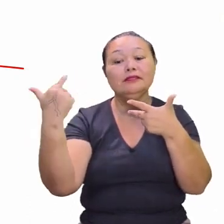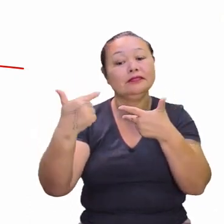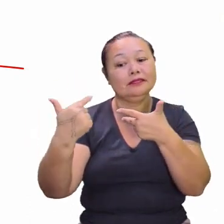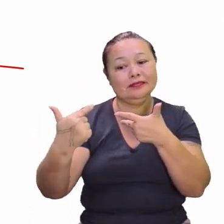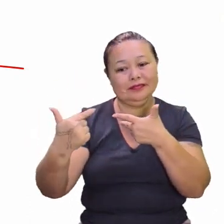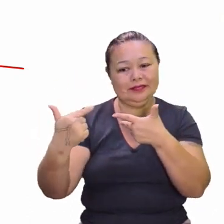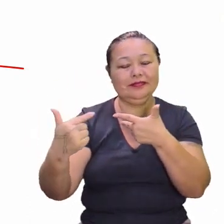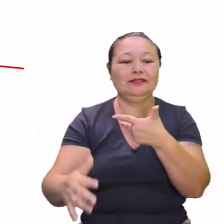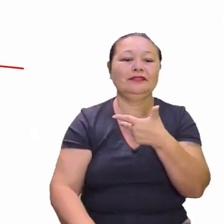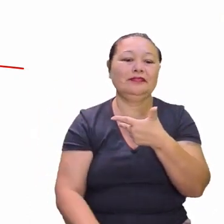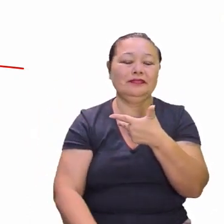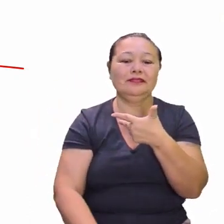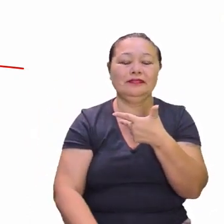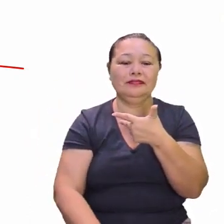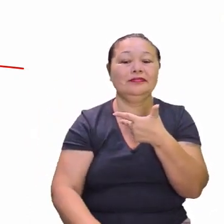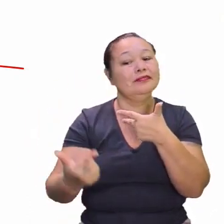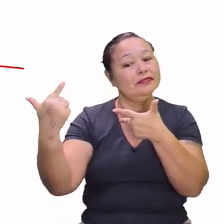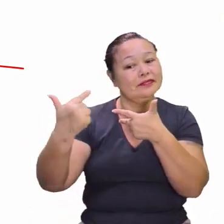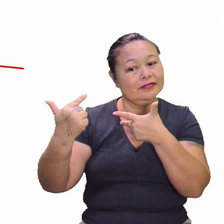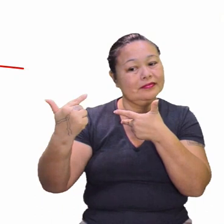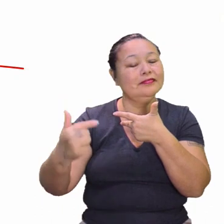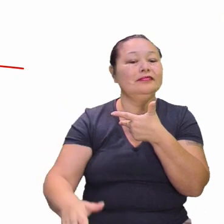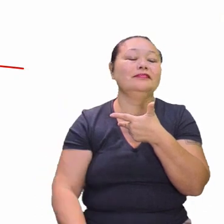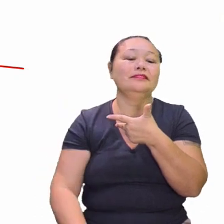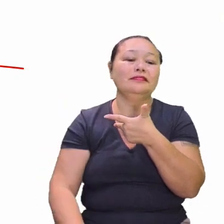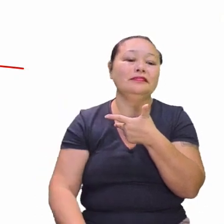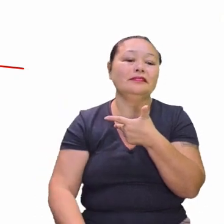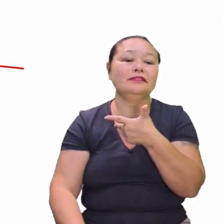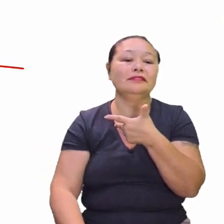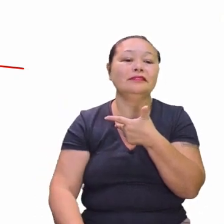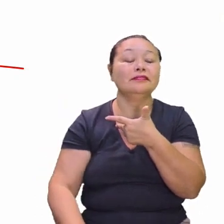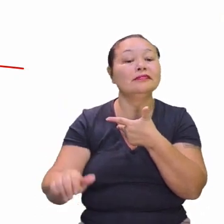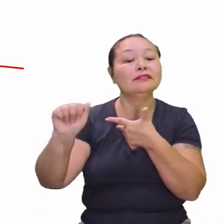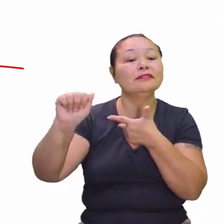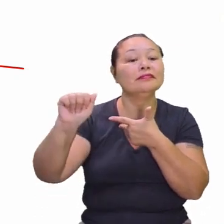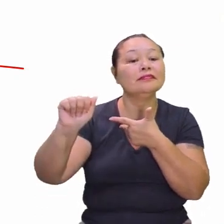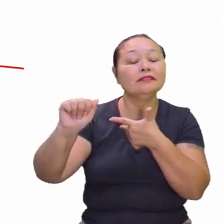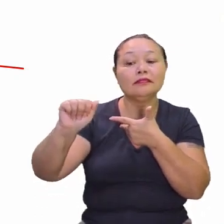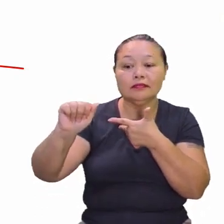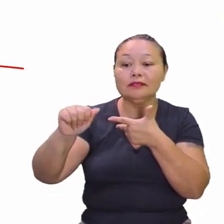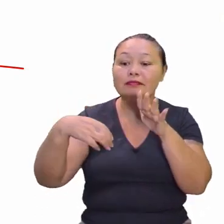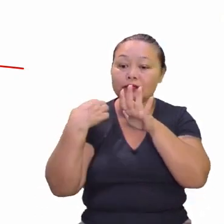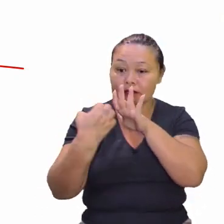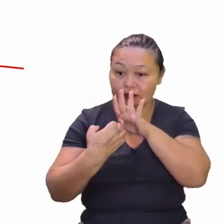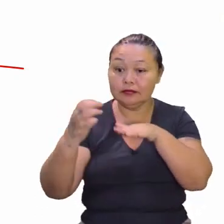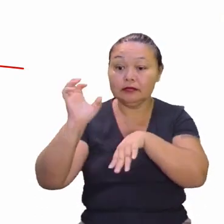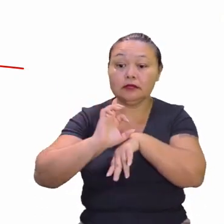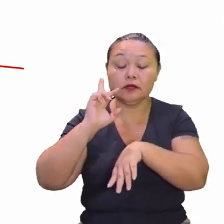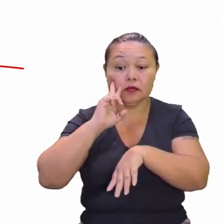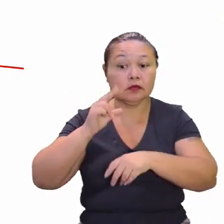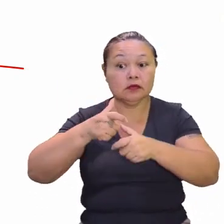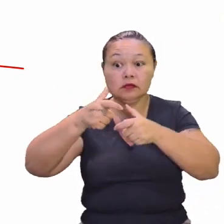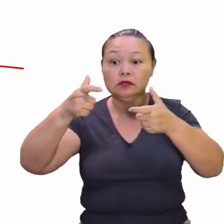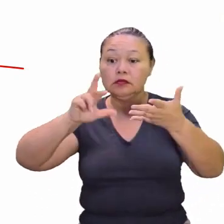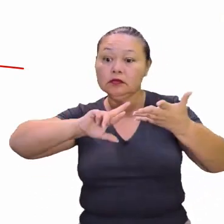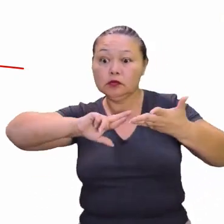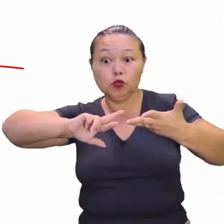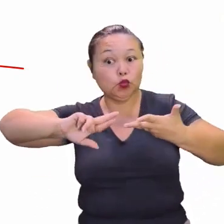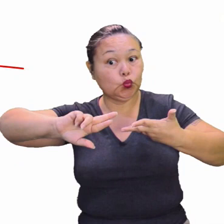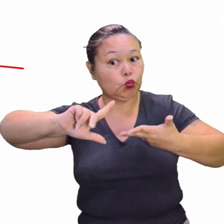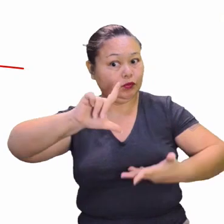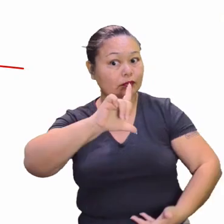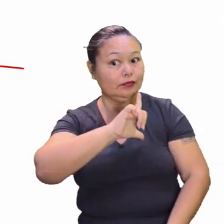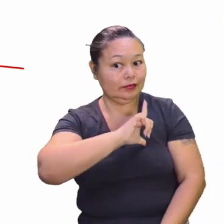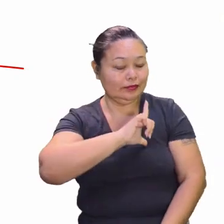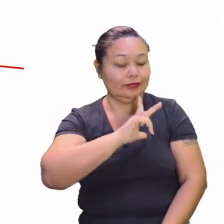setor? Secundário. Exatamente, secundário. E, tá falando, aqui a indústria de Rondônia é altamente